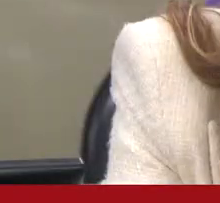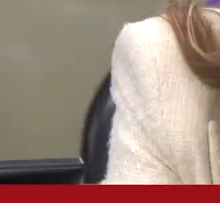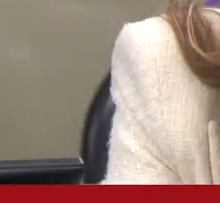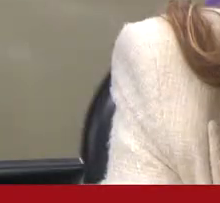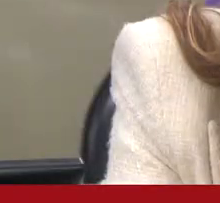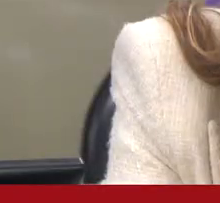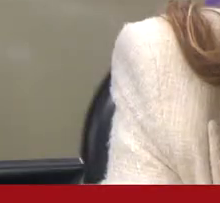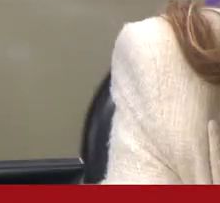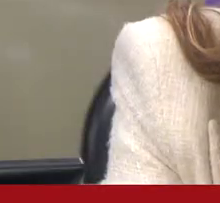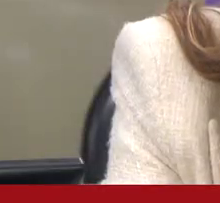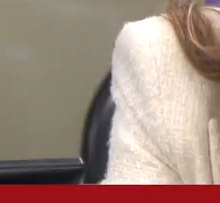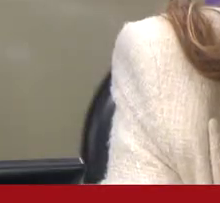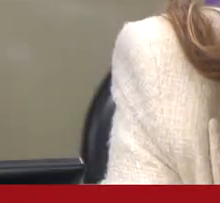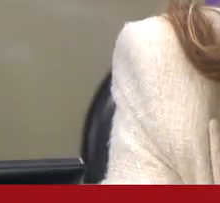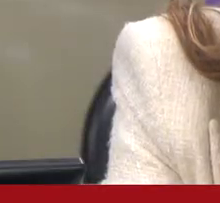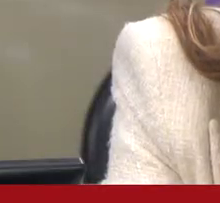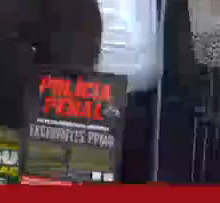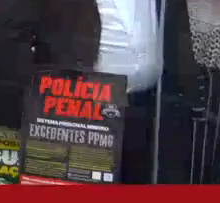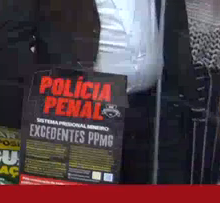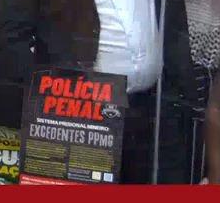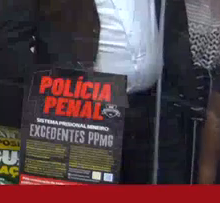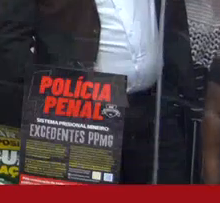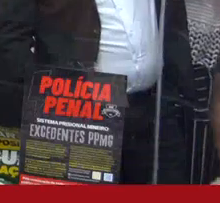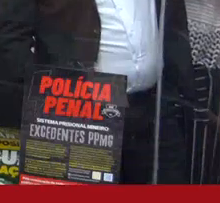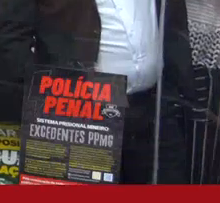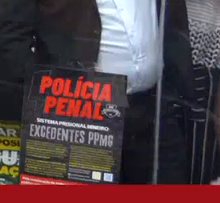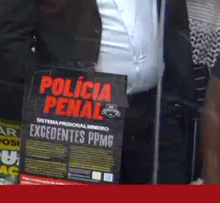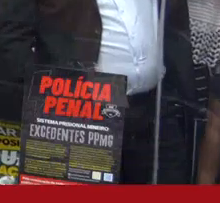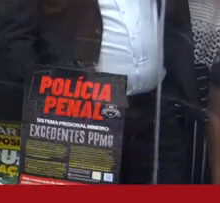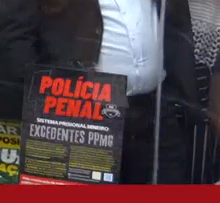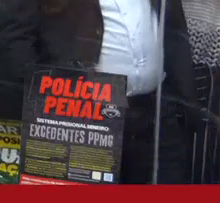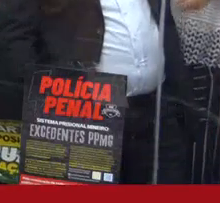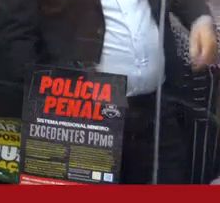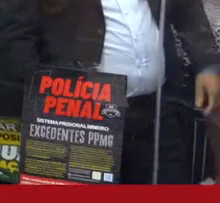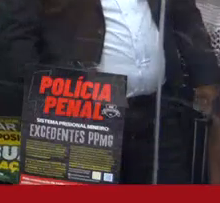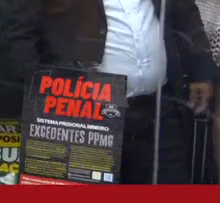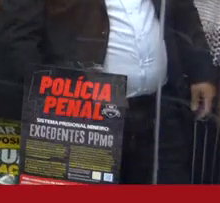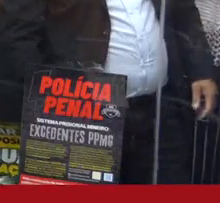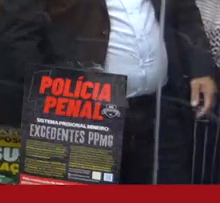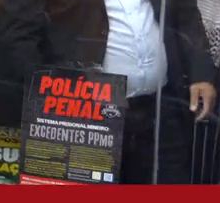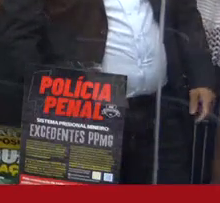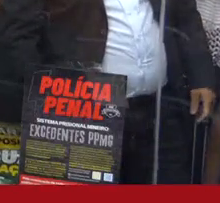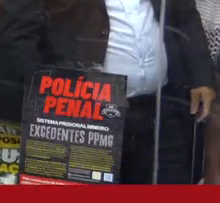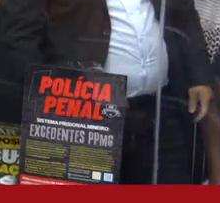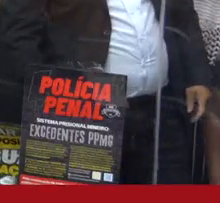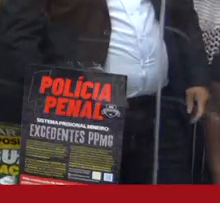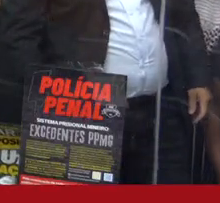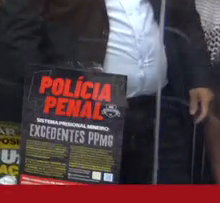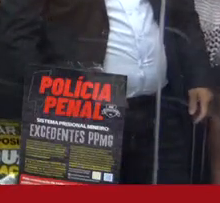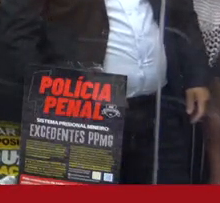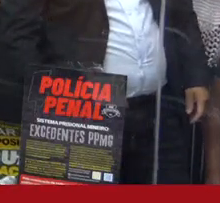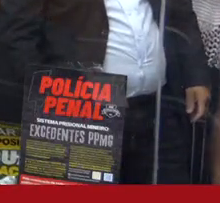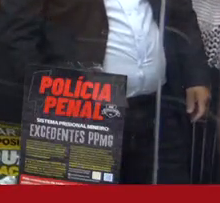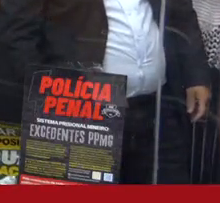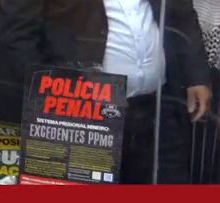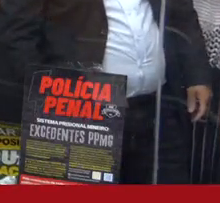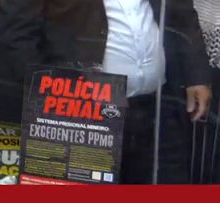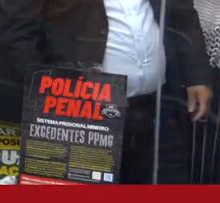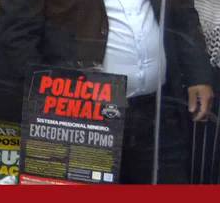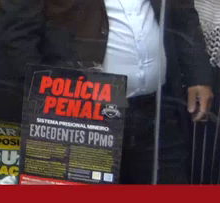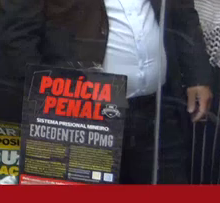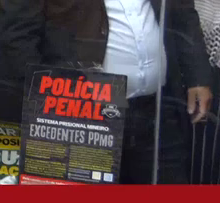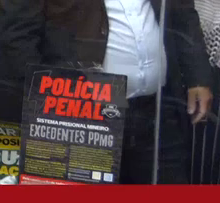Carlos Henrique. Presidente, eu quero primeiro enaltecer o critério da